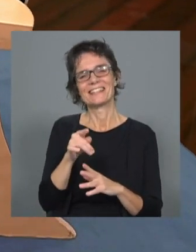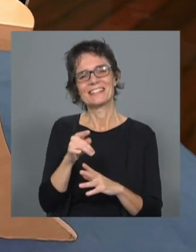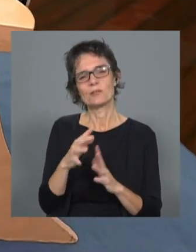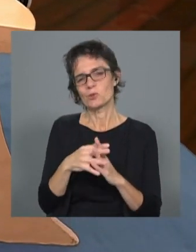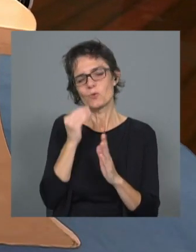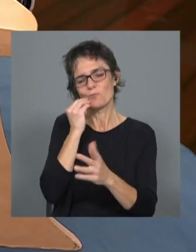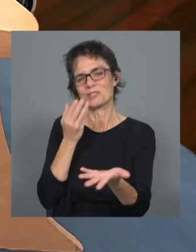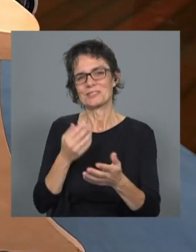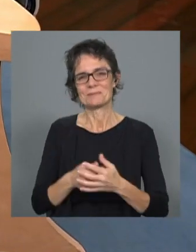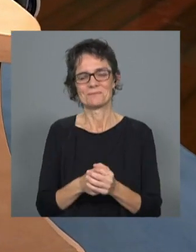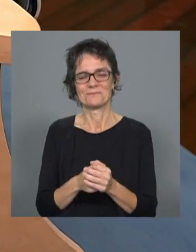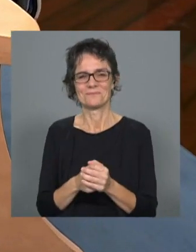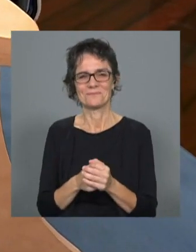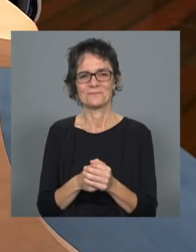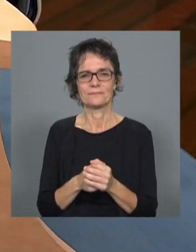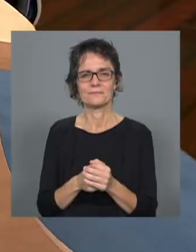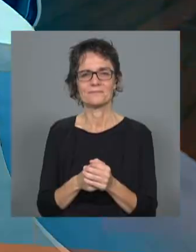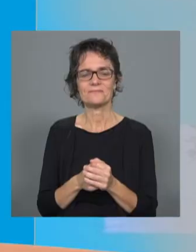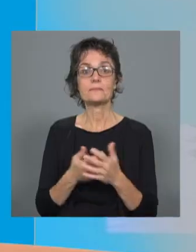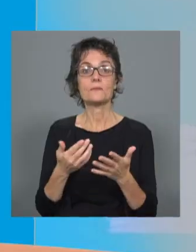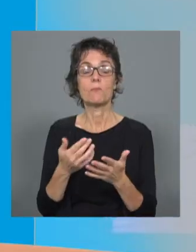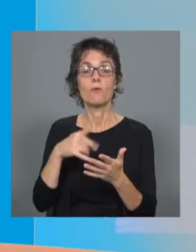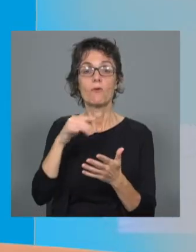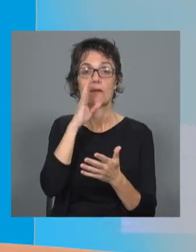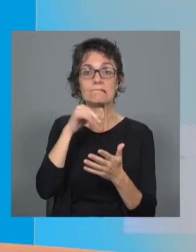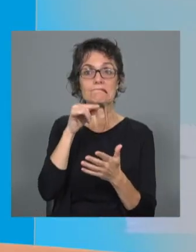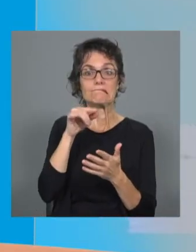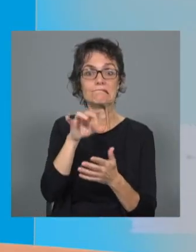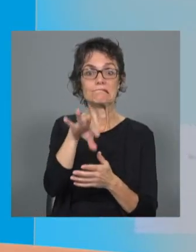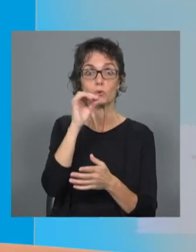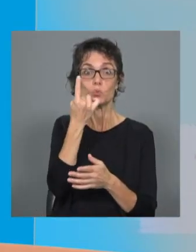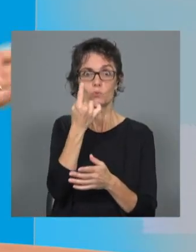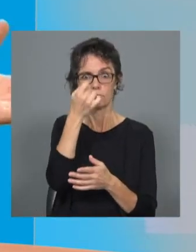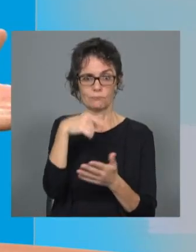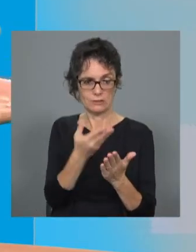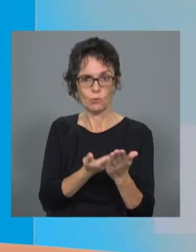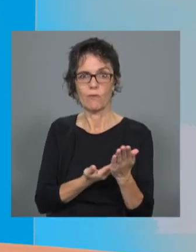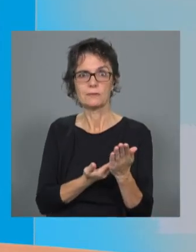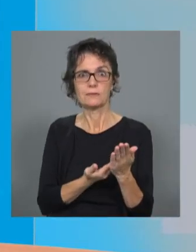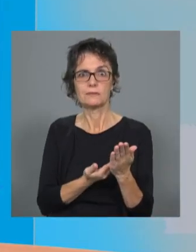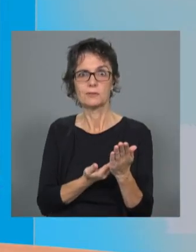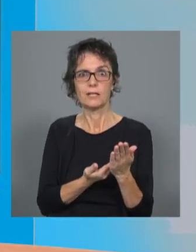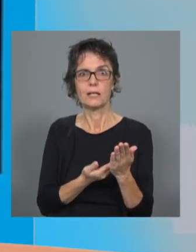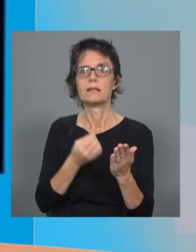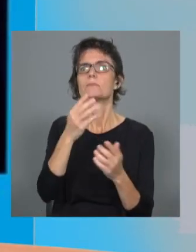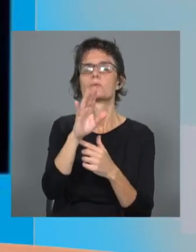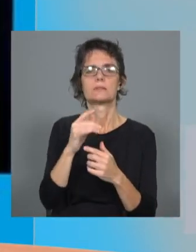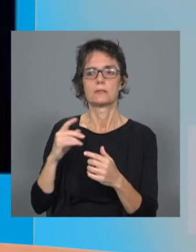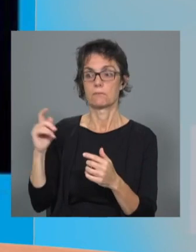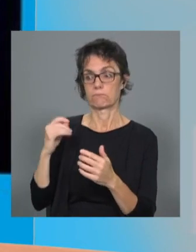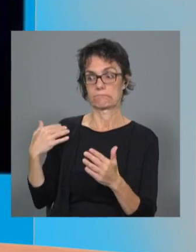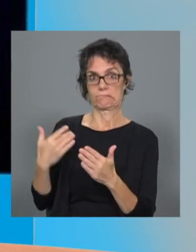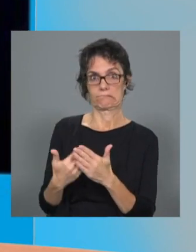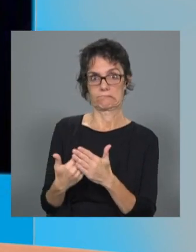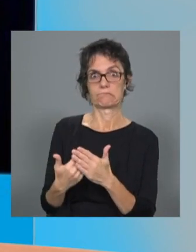estrutura. E se tivéssemos de escolher um conto para falar destes últimos meses, da pandemia, do